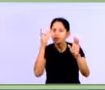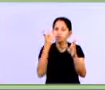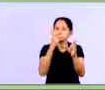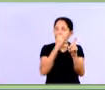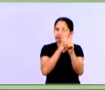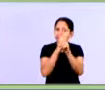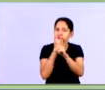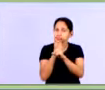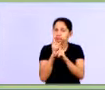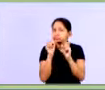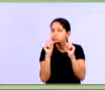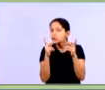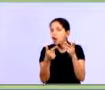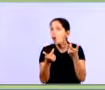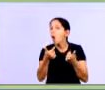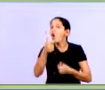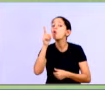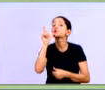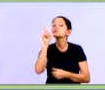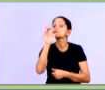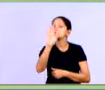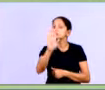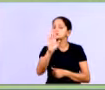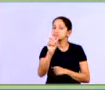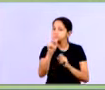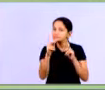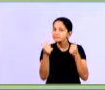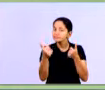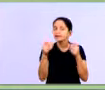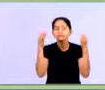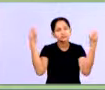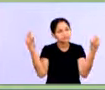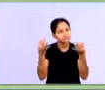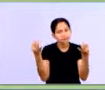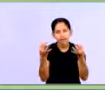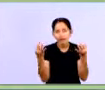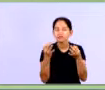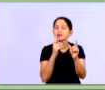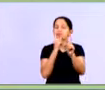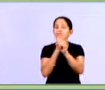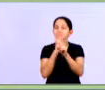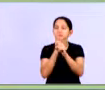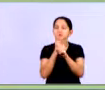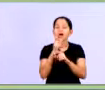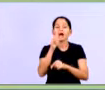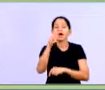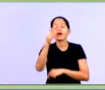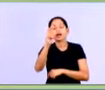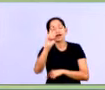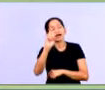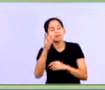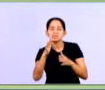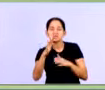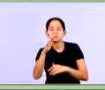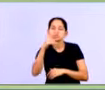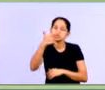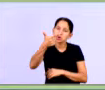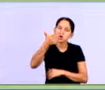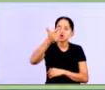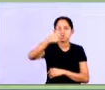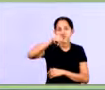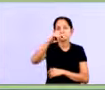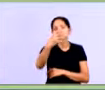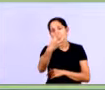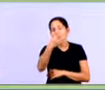os slides? Foi postado ontem, né? Certinho, Denise. E a gente encontra um período de 2,45 anos ou 2 anos e